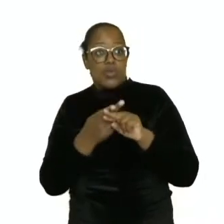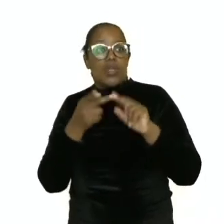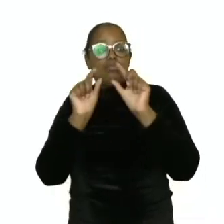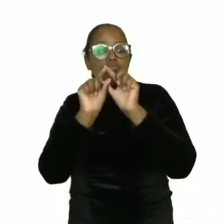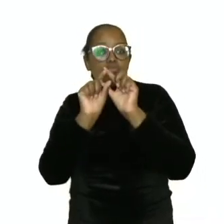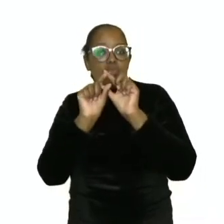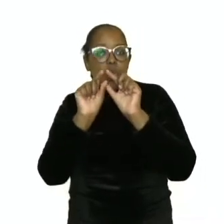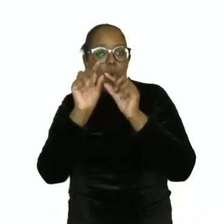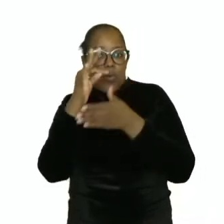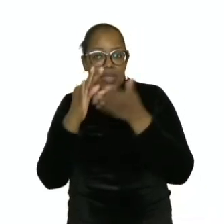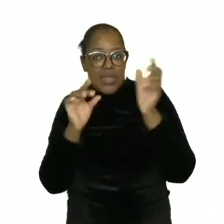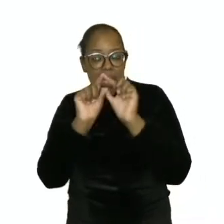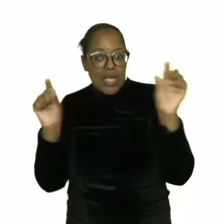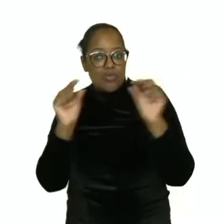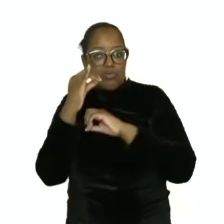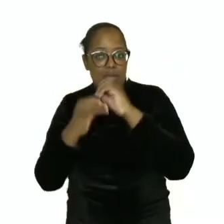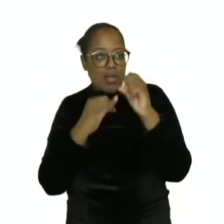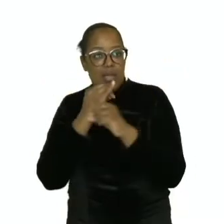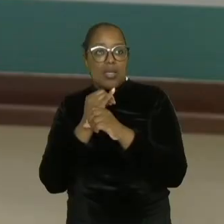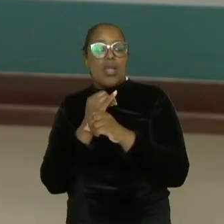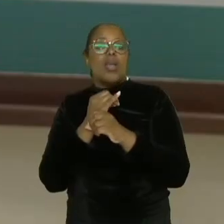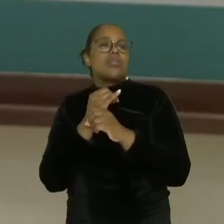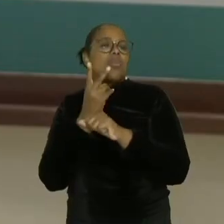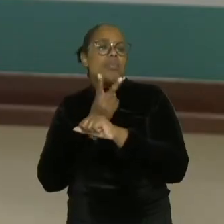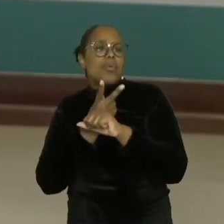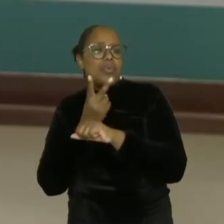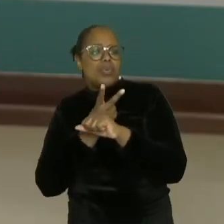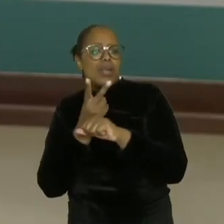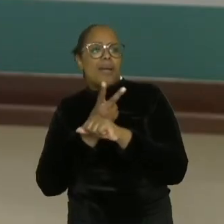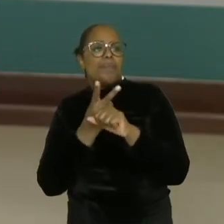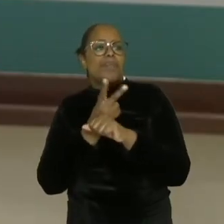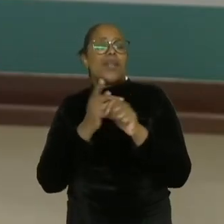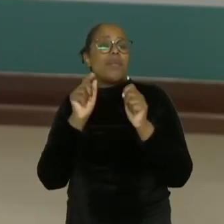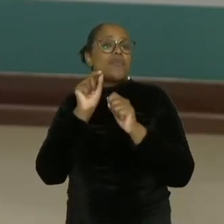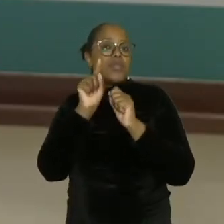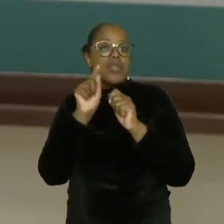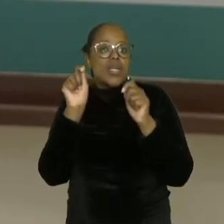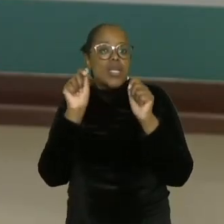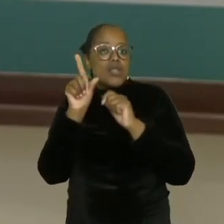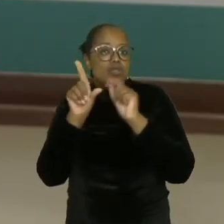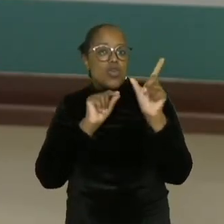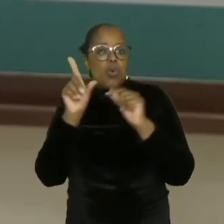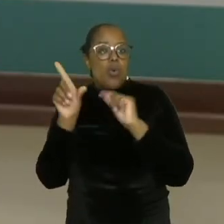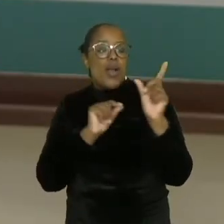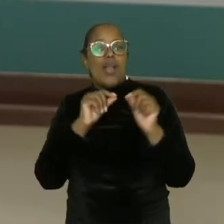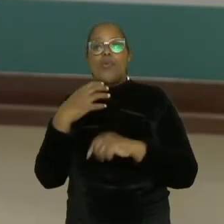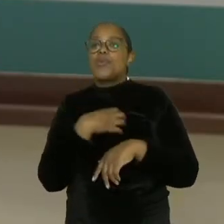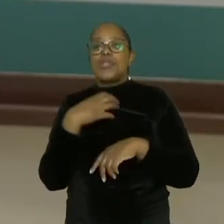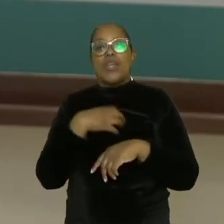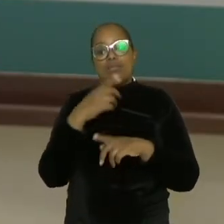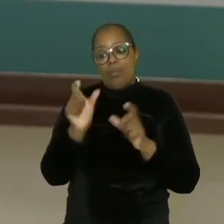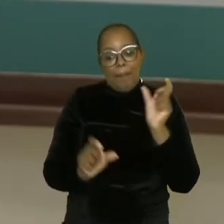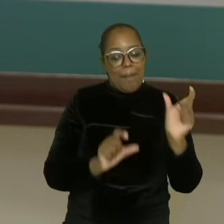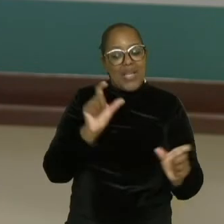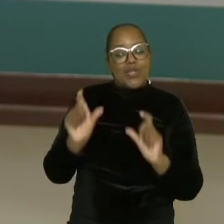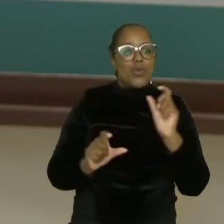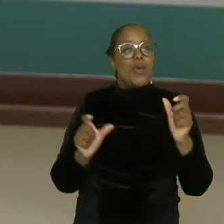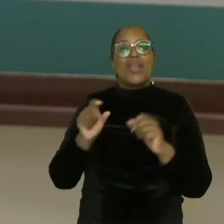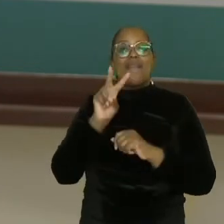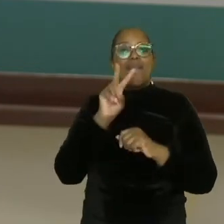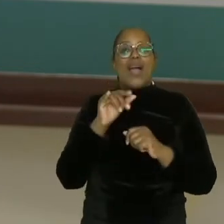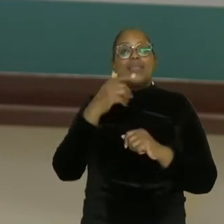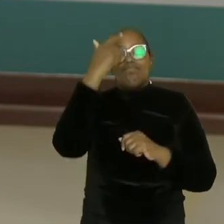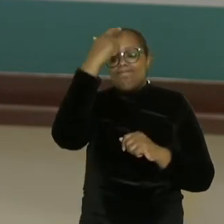makebeliefscomics.com, que é uma plataforma digital que permite a vocês escolherem personagens que estão ali disponibilizados na